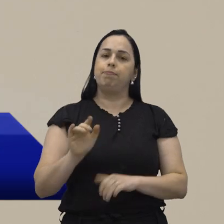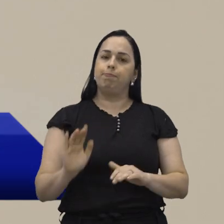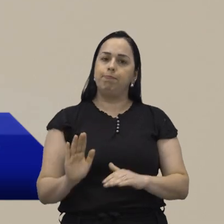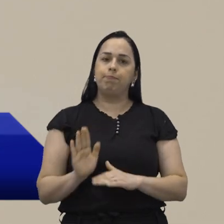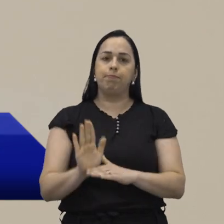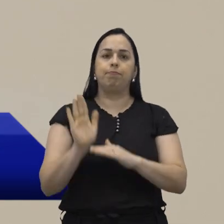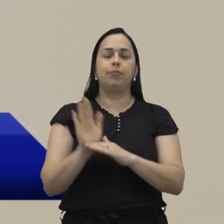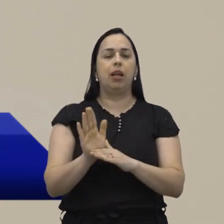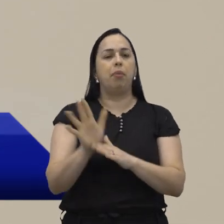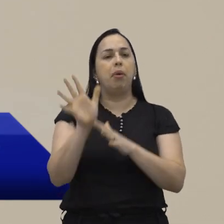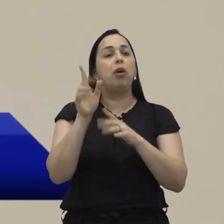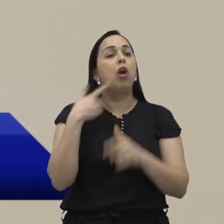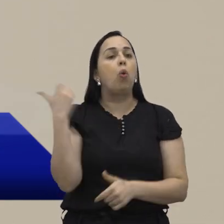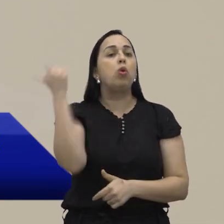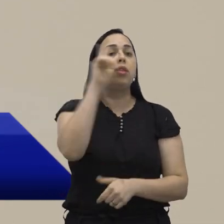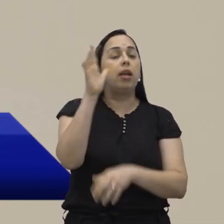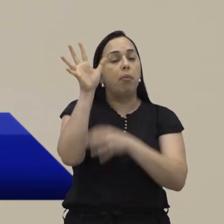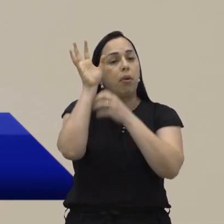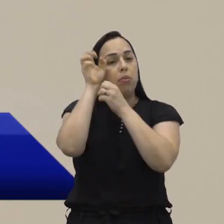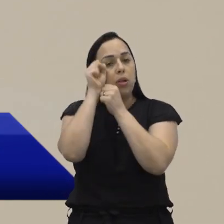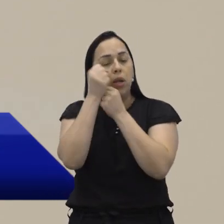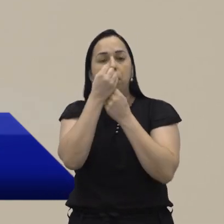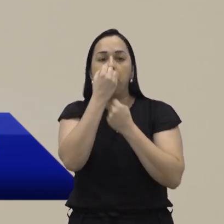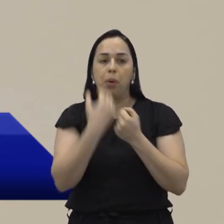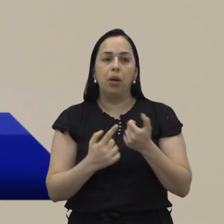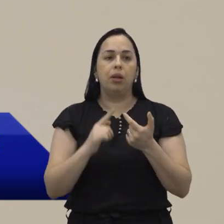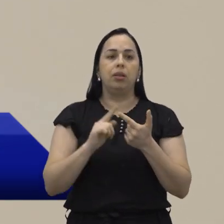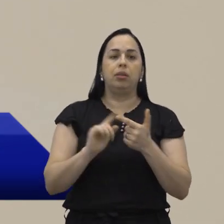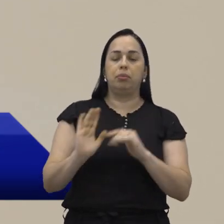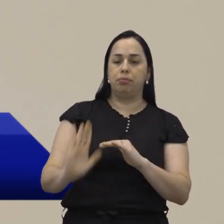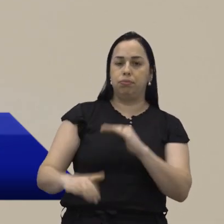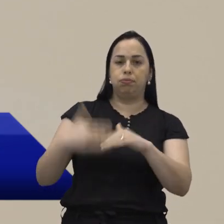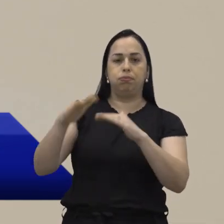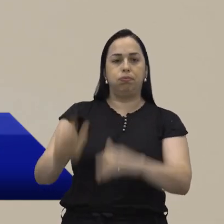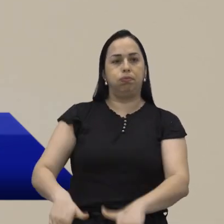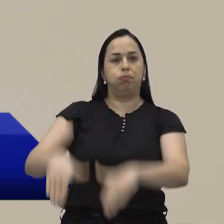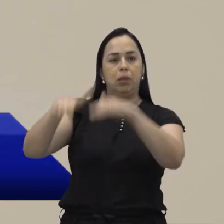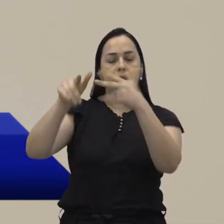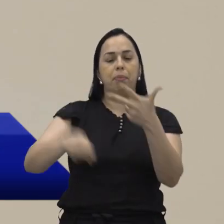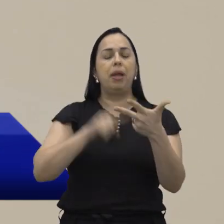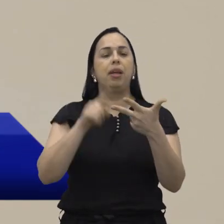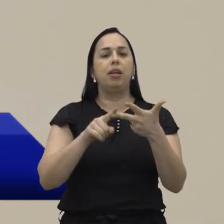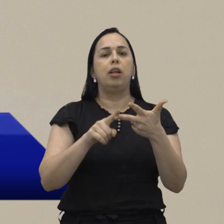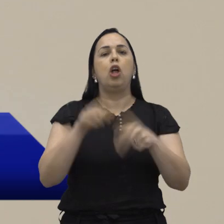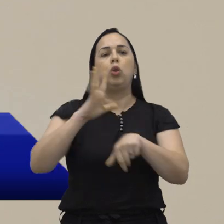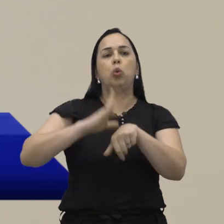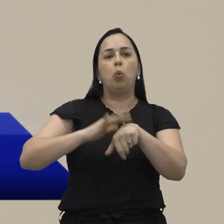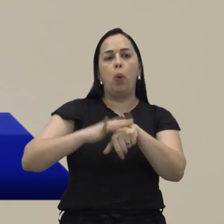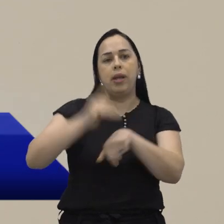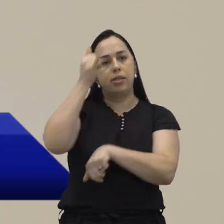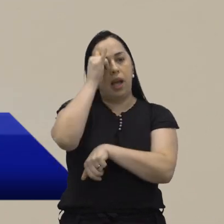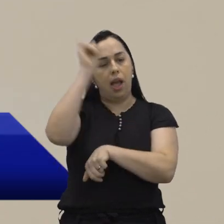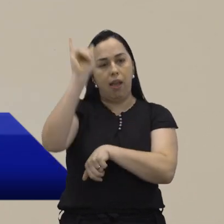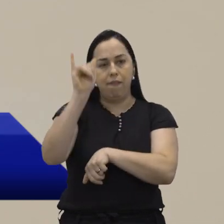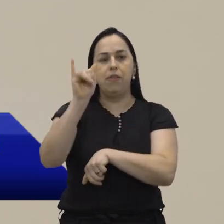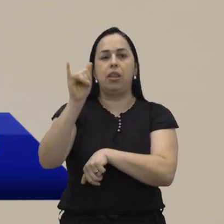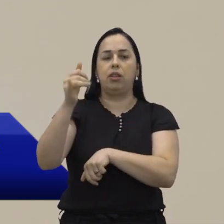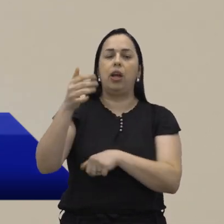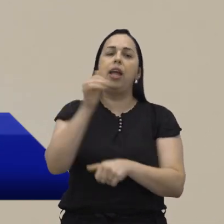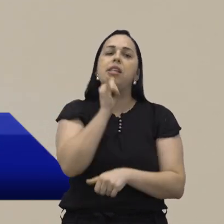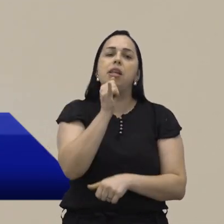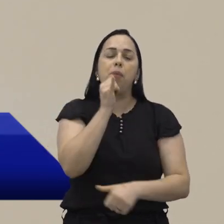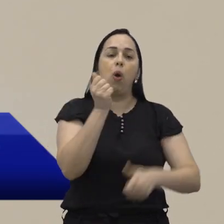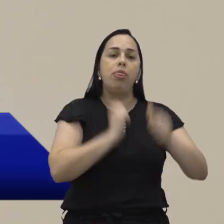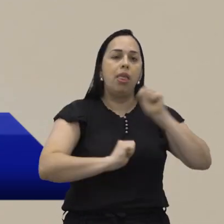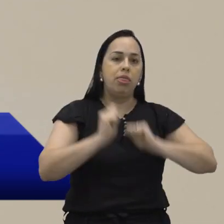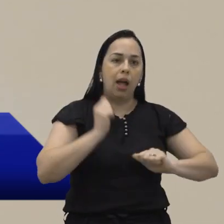mental. Ela é importante para um sono adequado, é importante para o desenvolvimento adequado e ajuda a prevenir doenças relacionadas